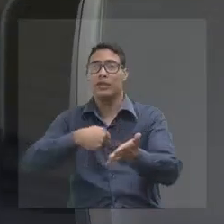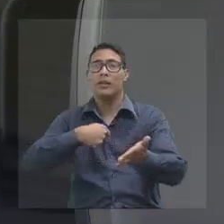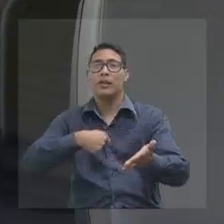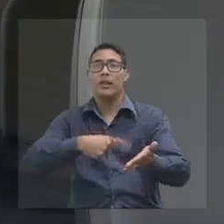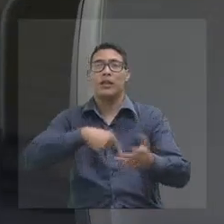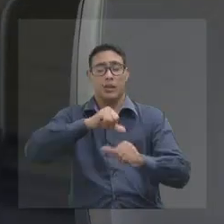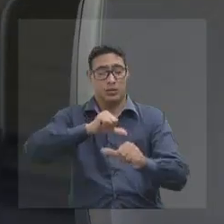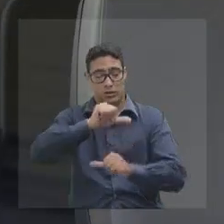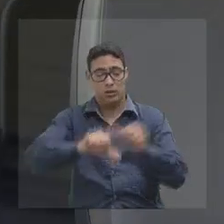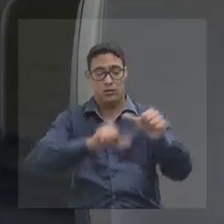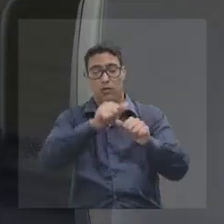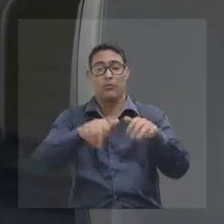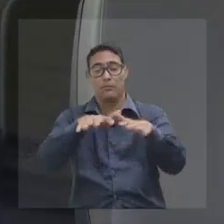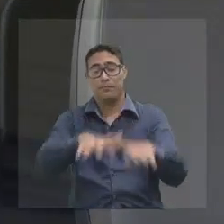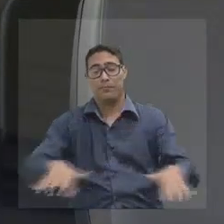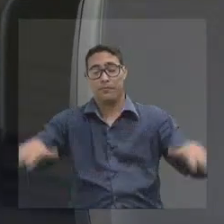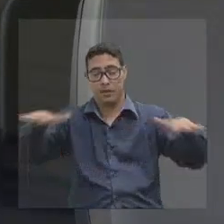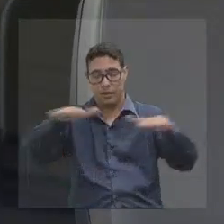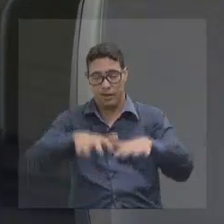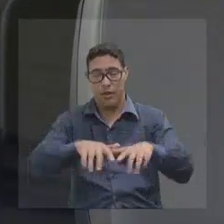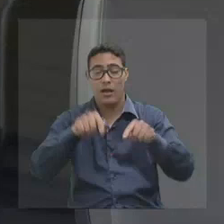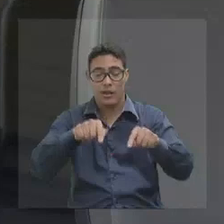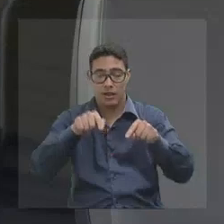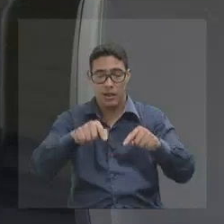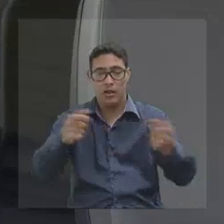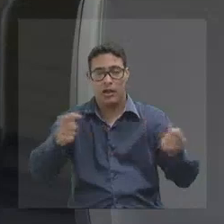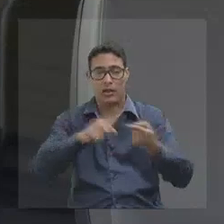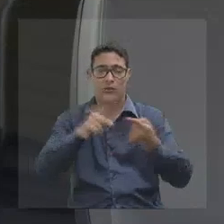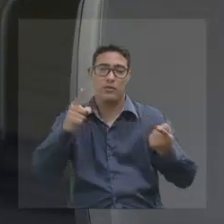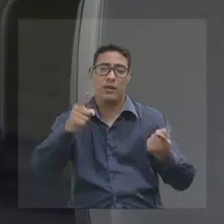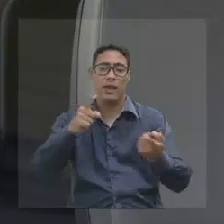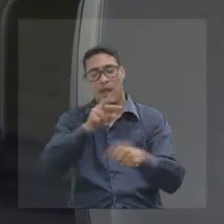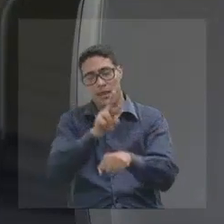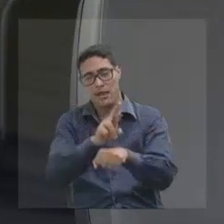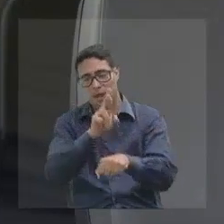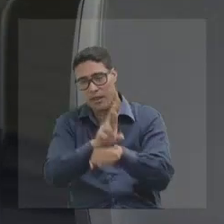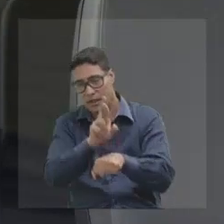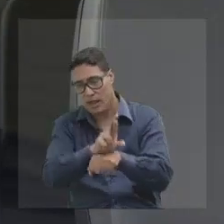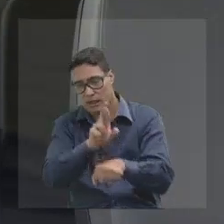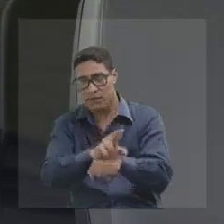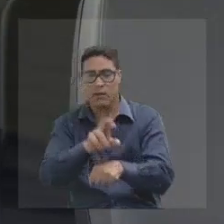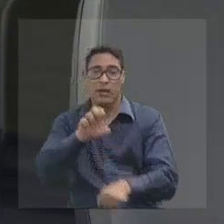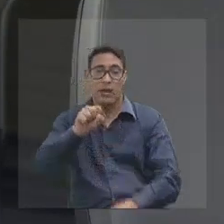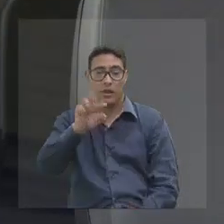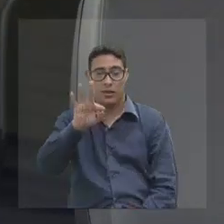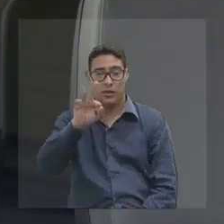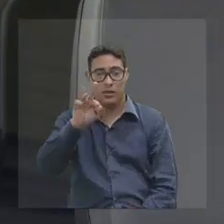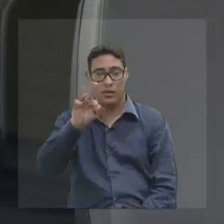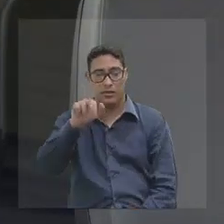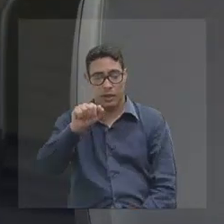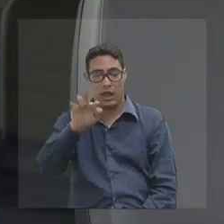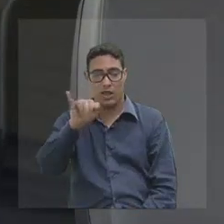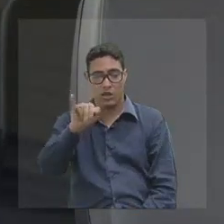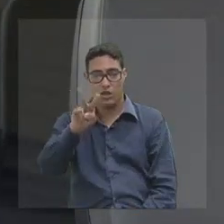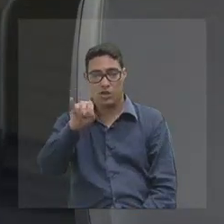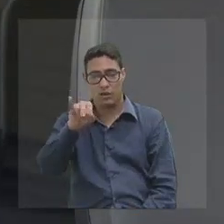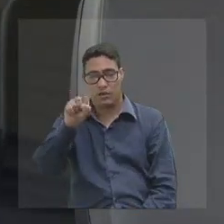área do parque né e reserva extrativista pataxó uma reserva desenvolvimento sustentável